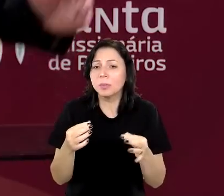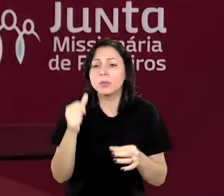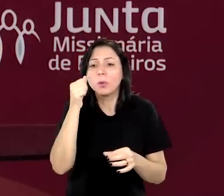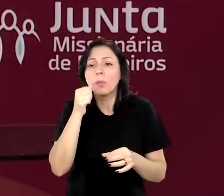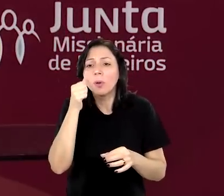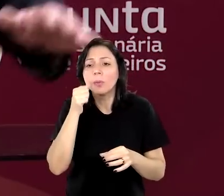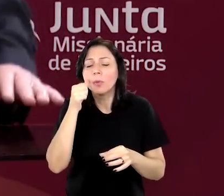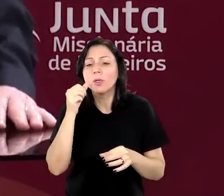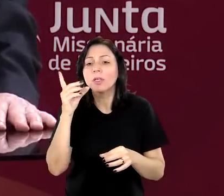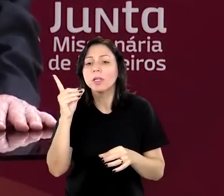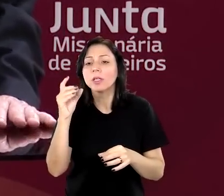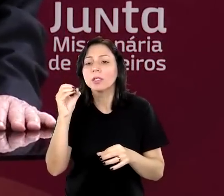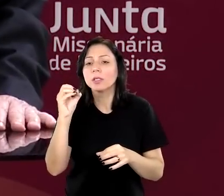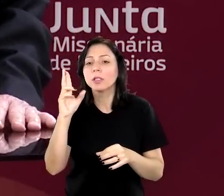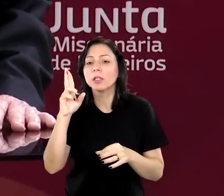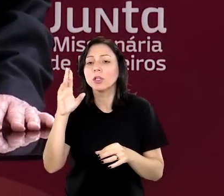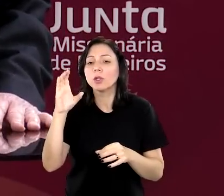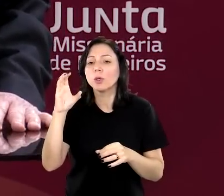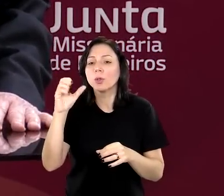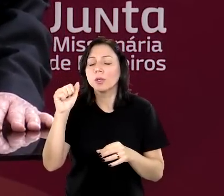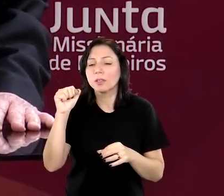como um sobrinho do apóstolo Paulo,